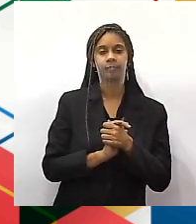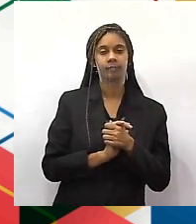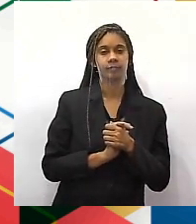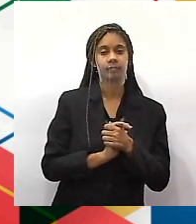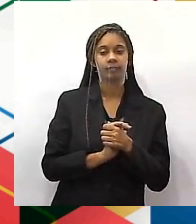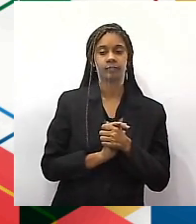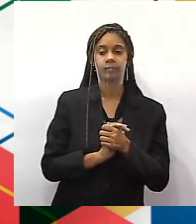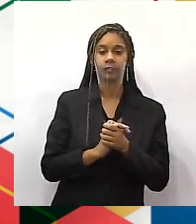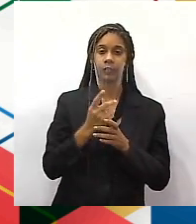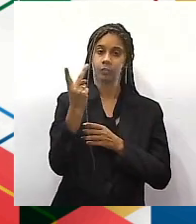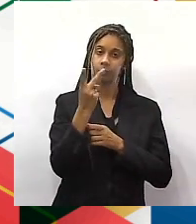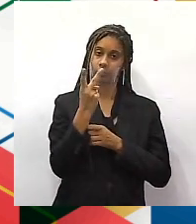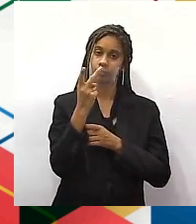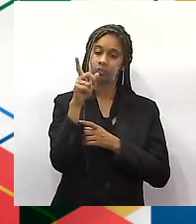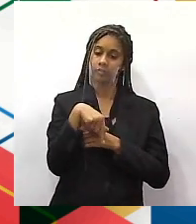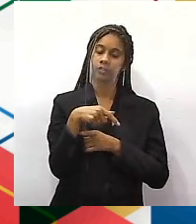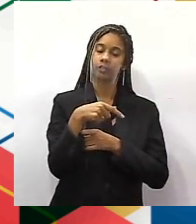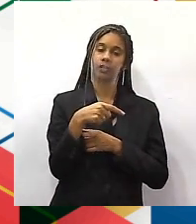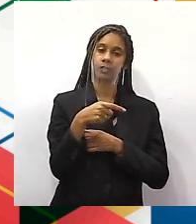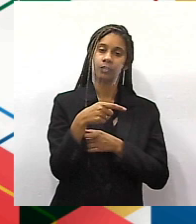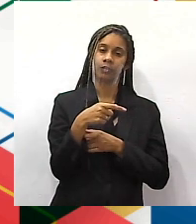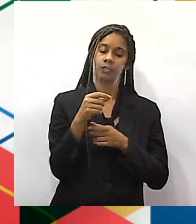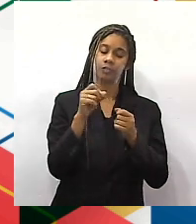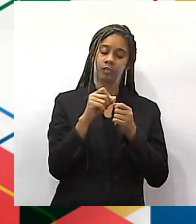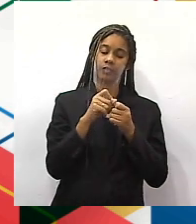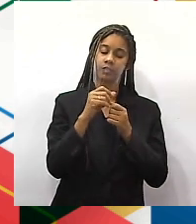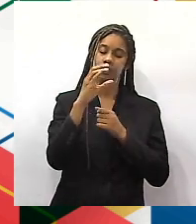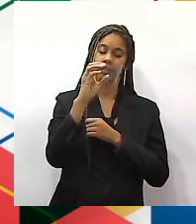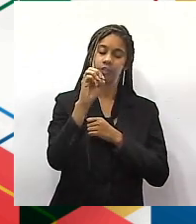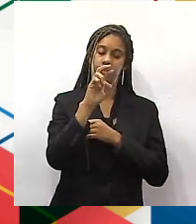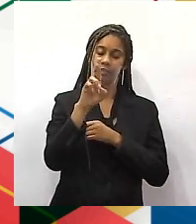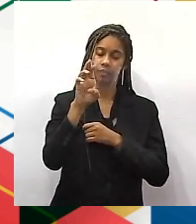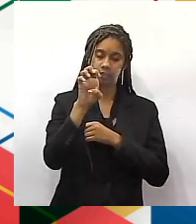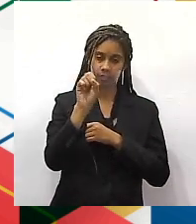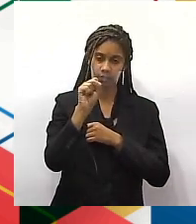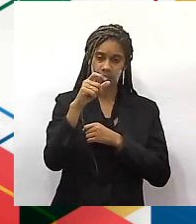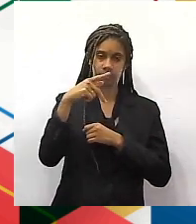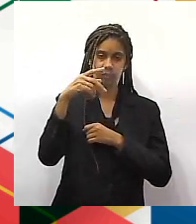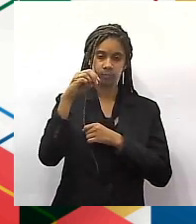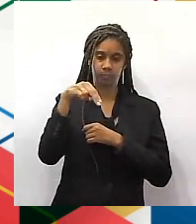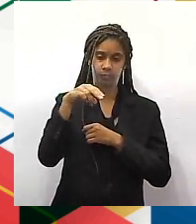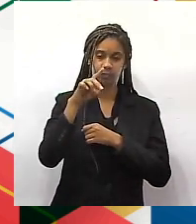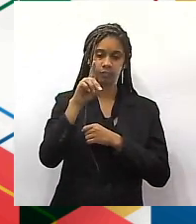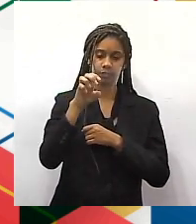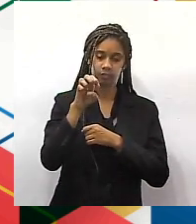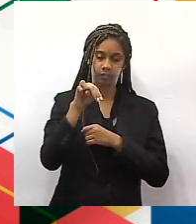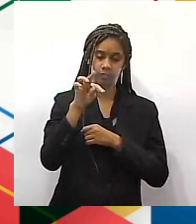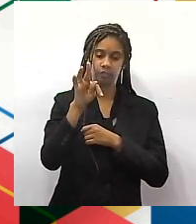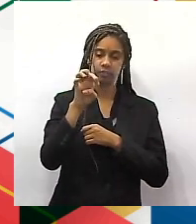são ângulos correspondentes. Se eles formam ângulos correspondentes, serão paralelos.